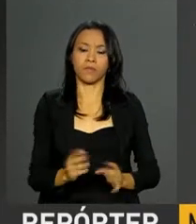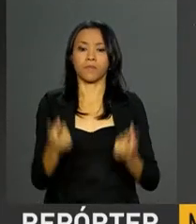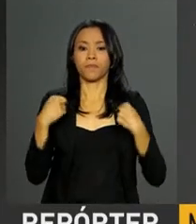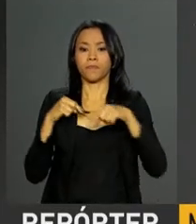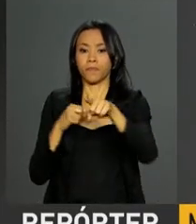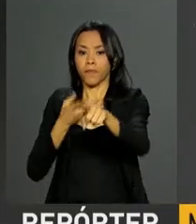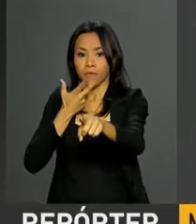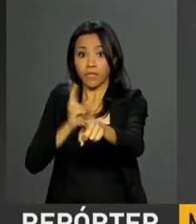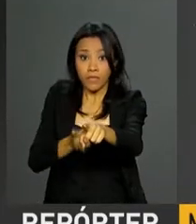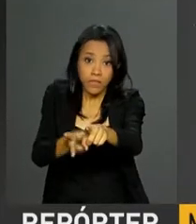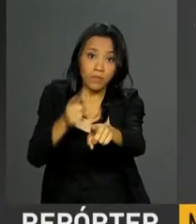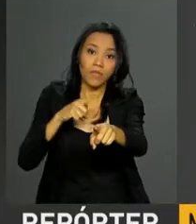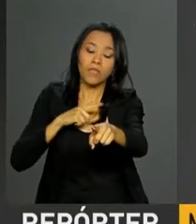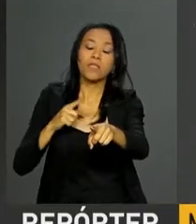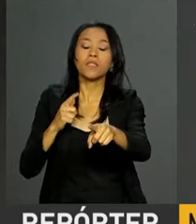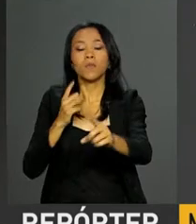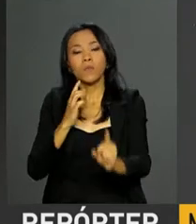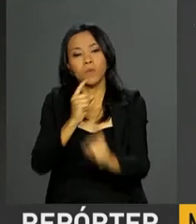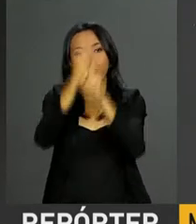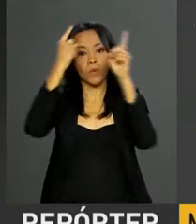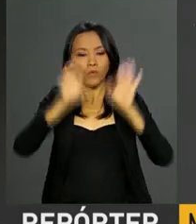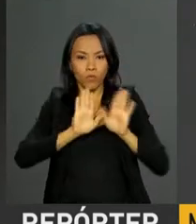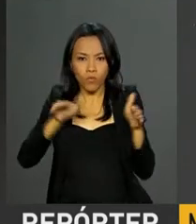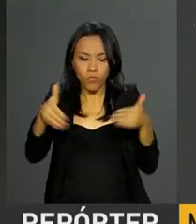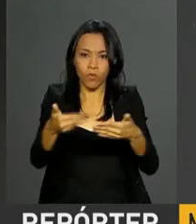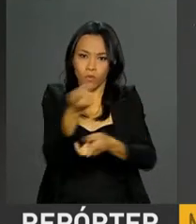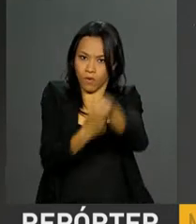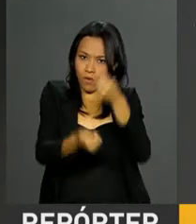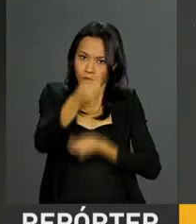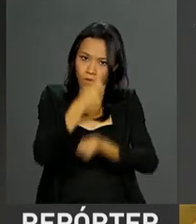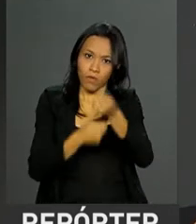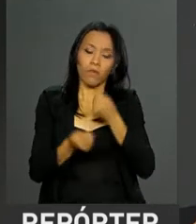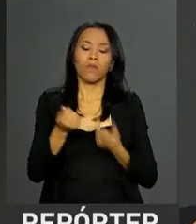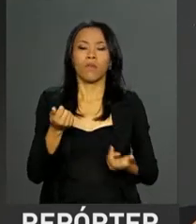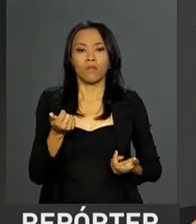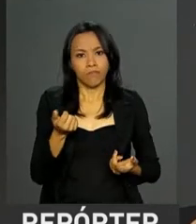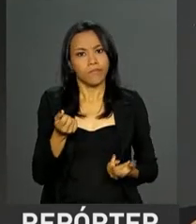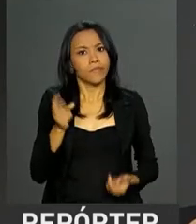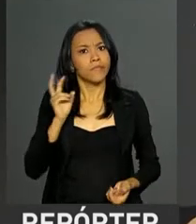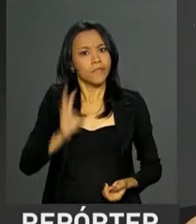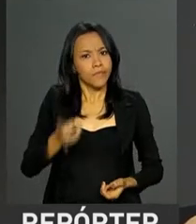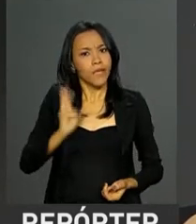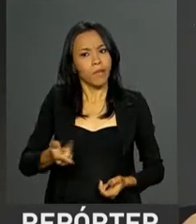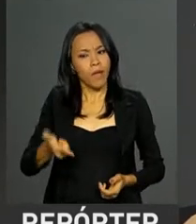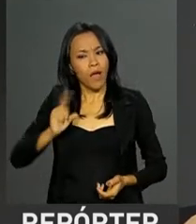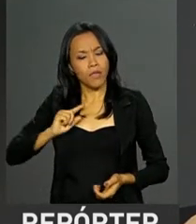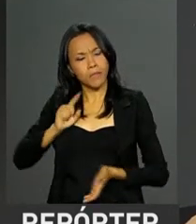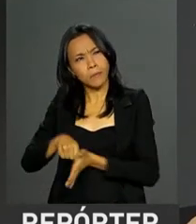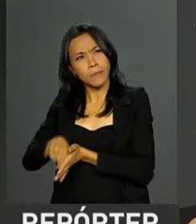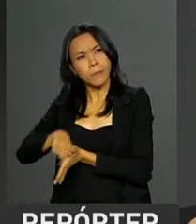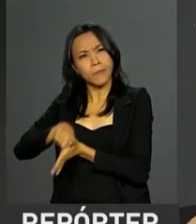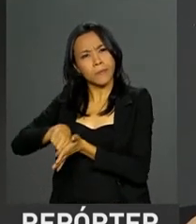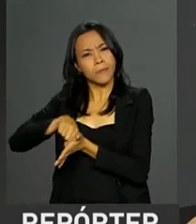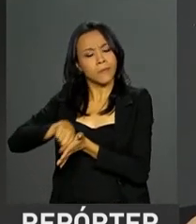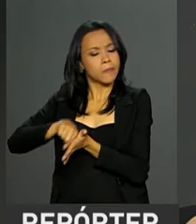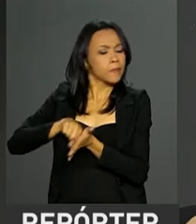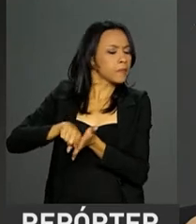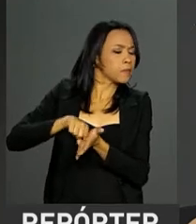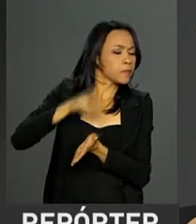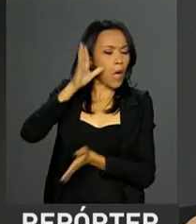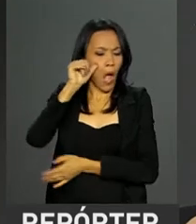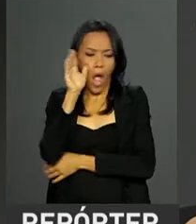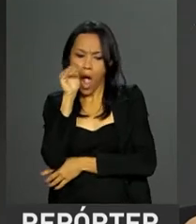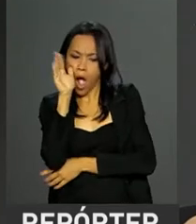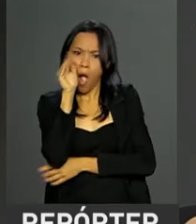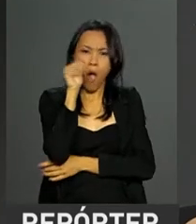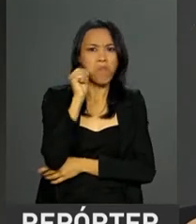como é o caso do fórum econômico internacional existe sempre um estudo as pessoas passam a olhar mais para o brasil a